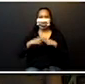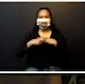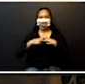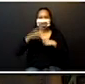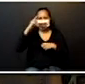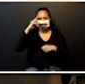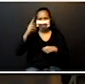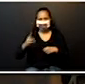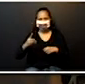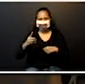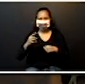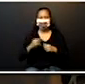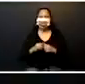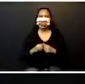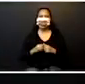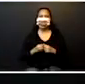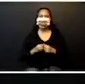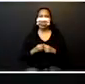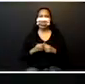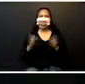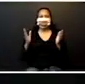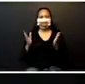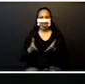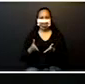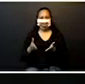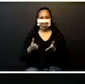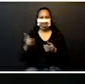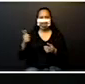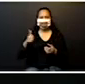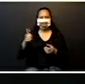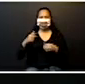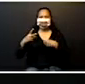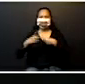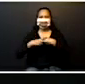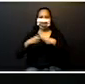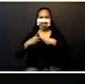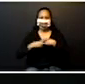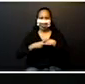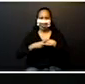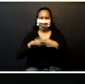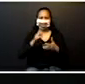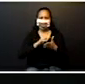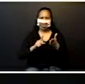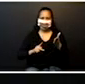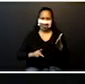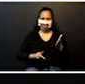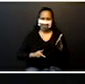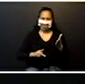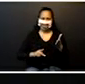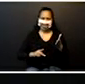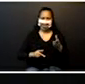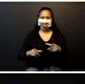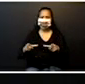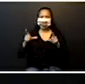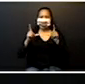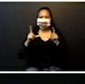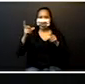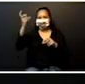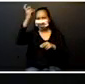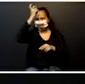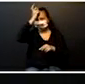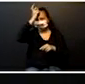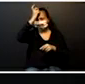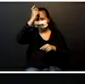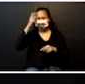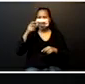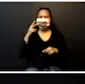Agora, nos primeiros versos do poema Esfinge, que a gente viu lá no início do nosso capítulo, eu vou